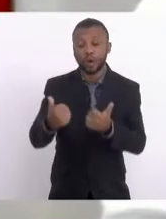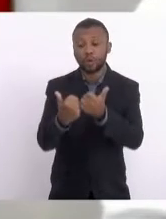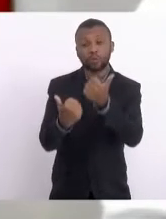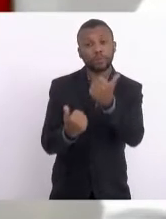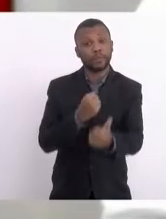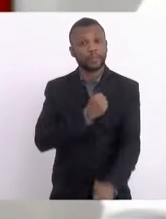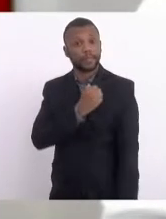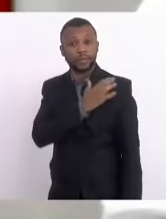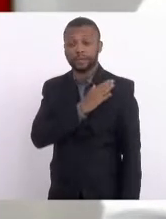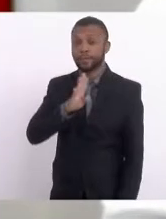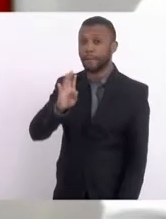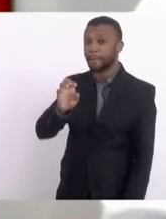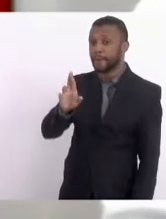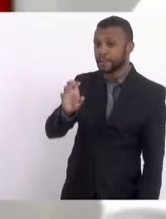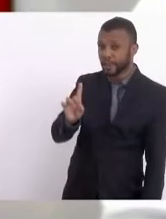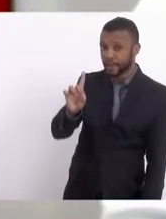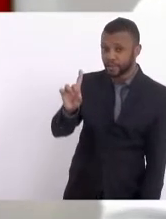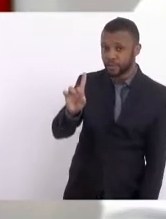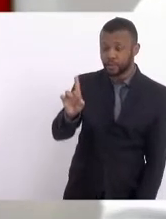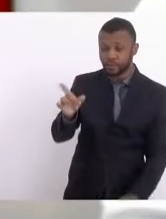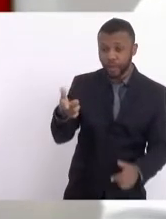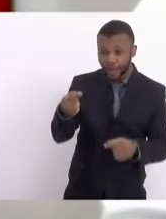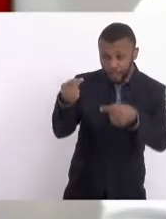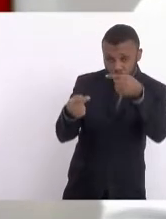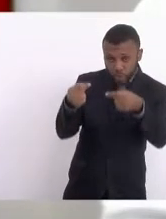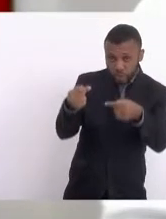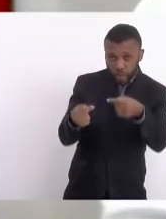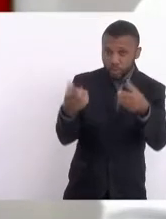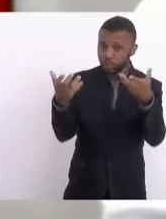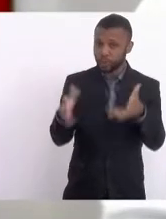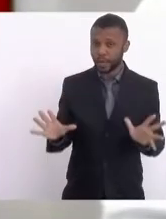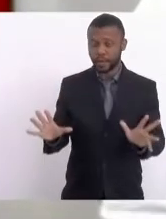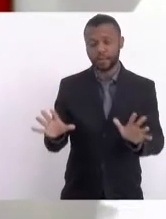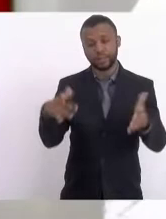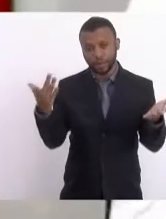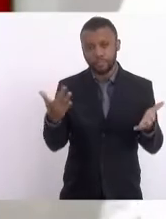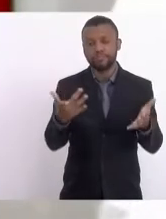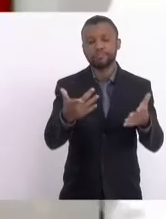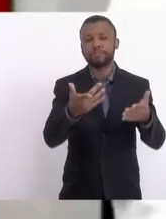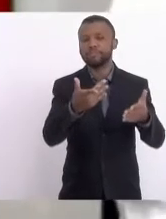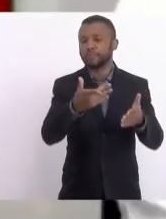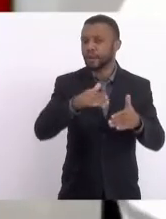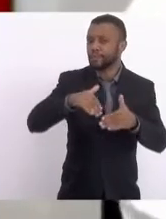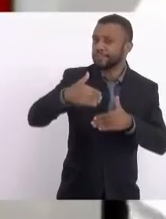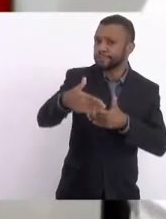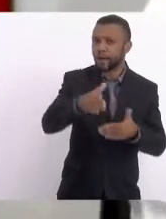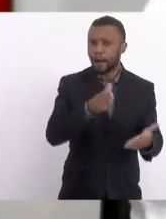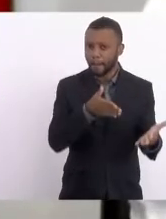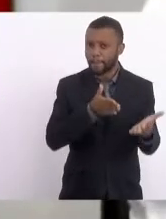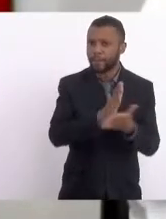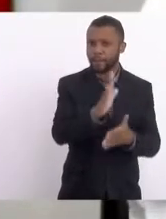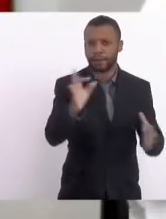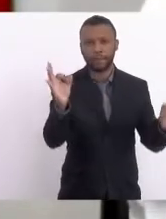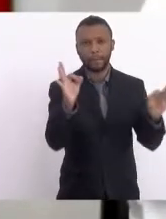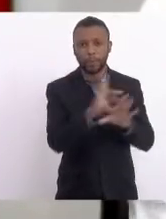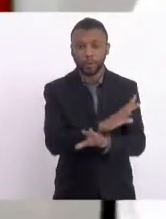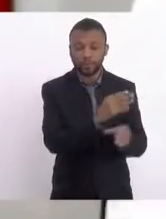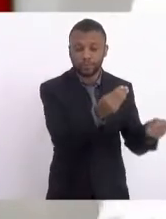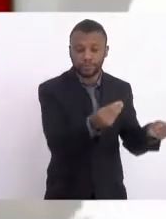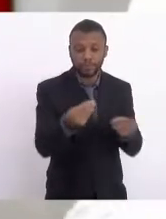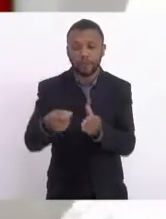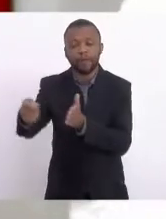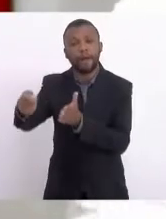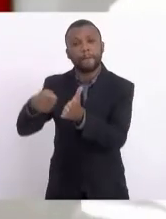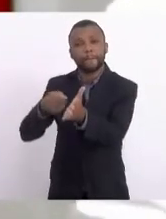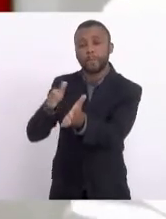Em discussão, não havendo quem queira discutir, encerrar a discussão e votação. Os senhores que aprovam, permaneçam como estão. Aprovado, vai a